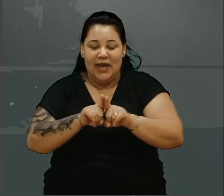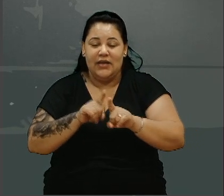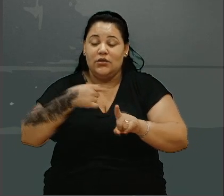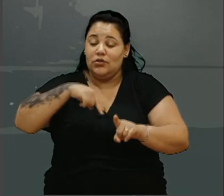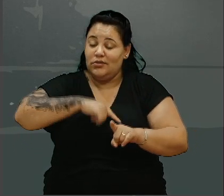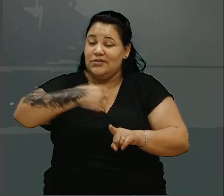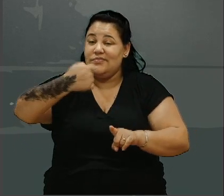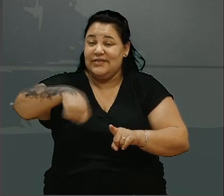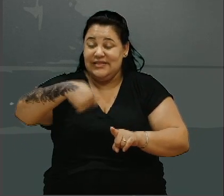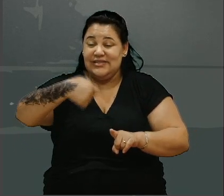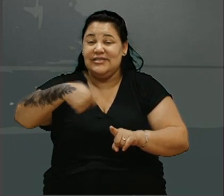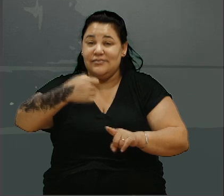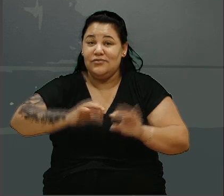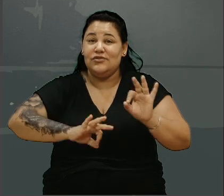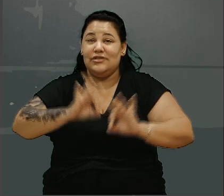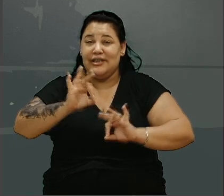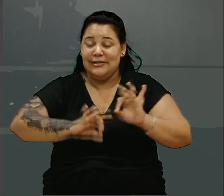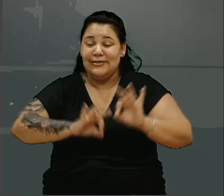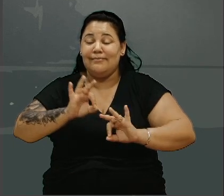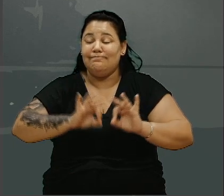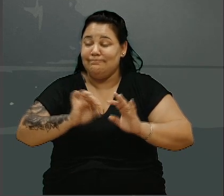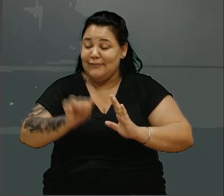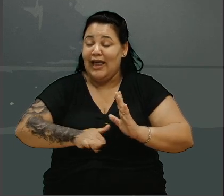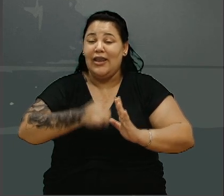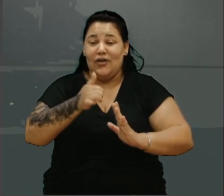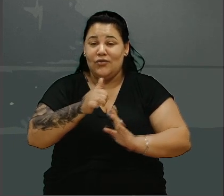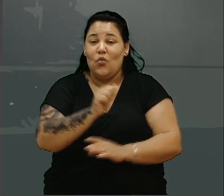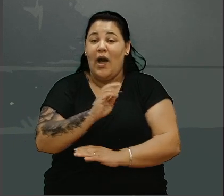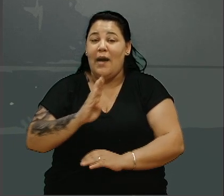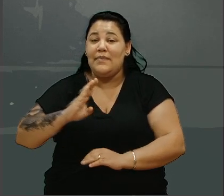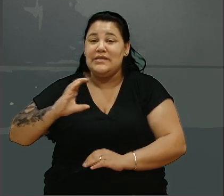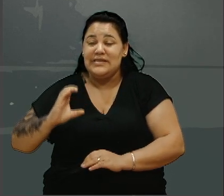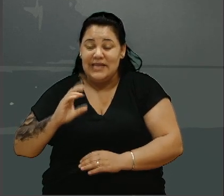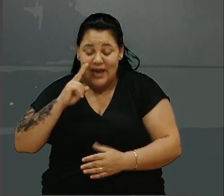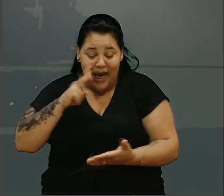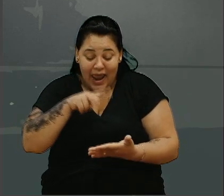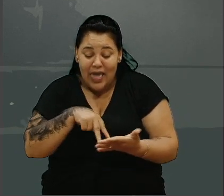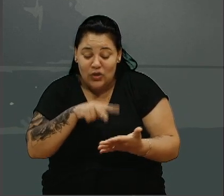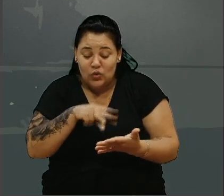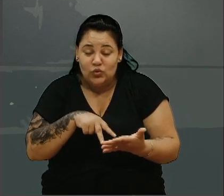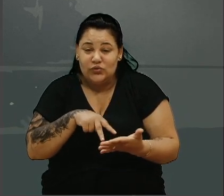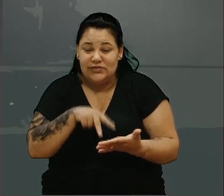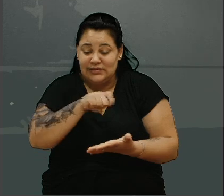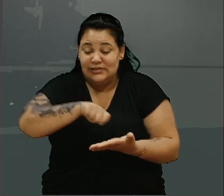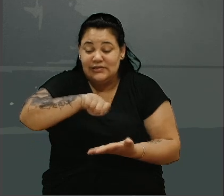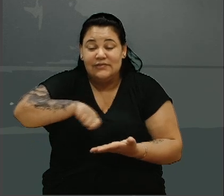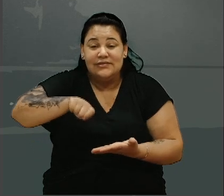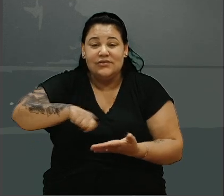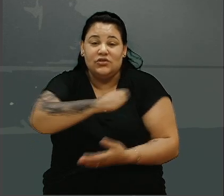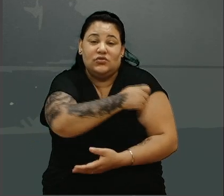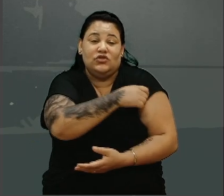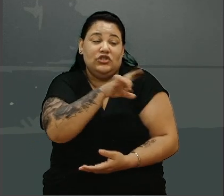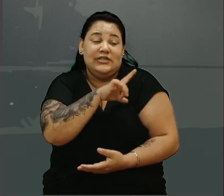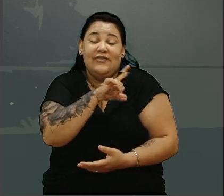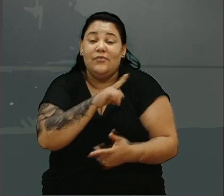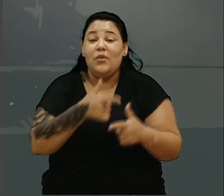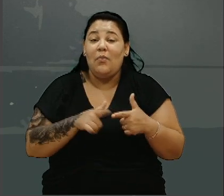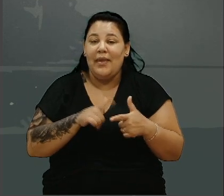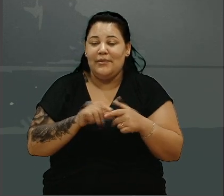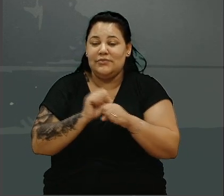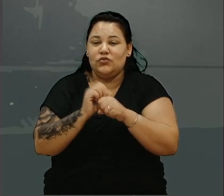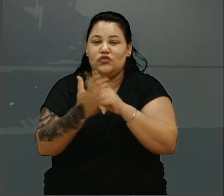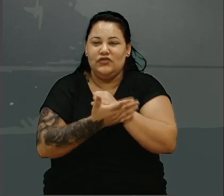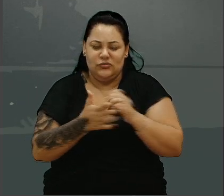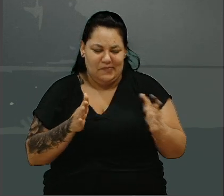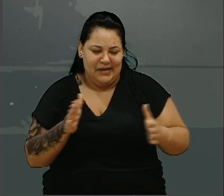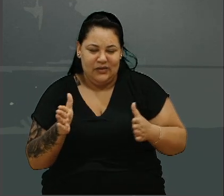corrigir a alfabetização dos nossos alunos. Tivemos um problema na pandemia e o